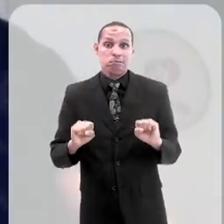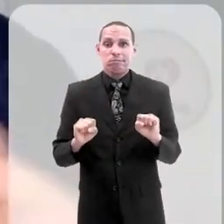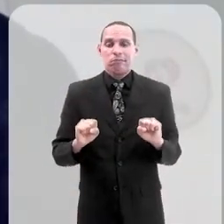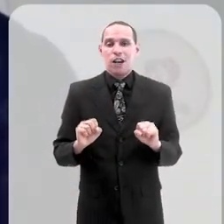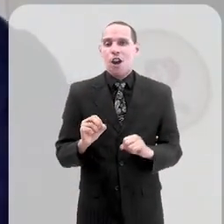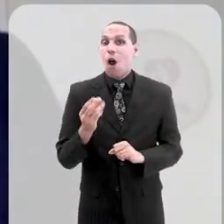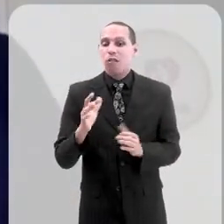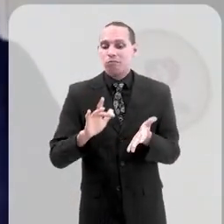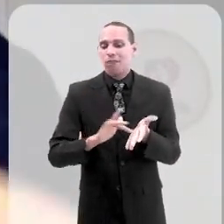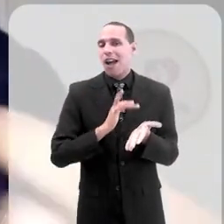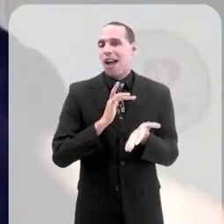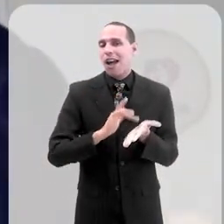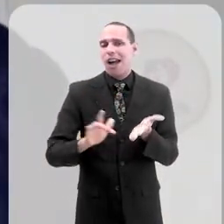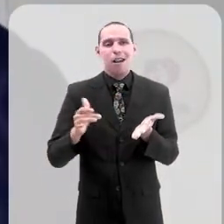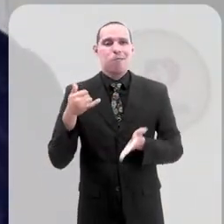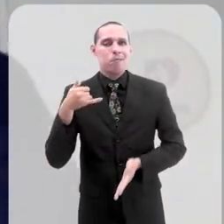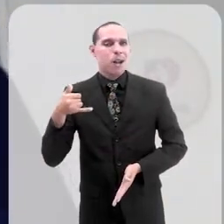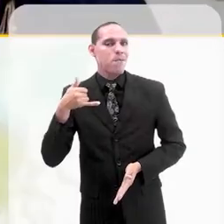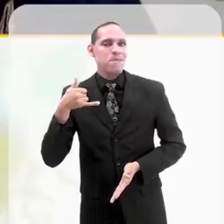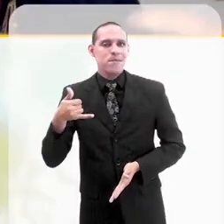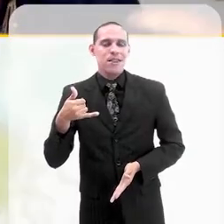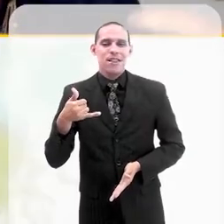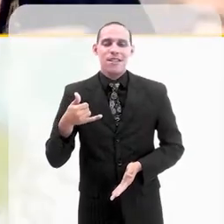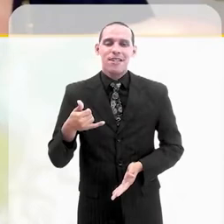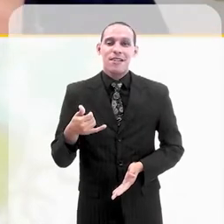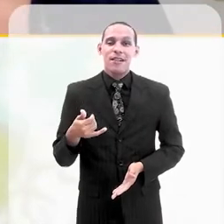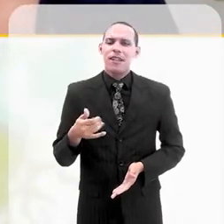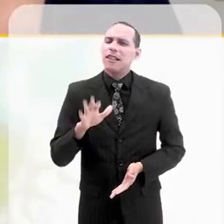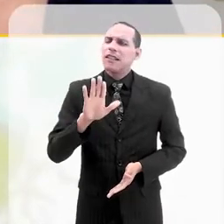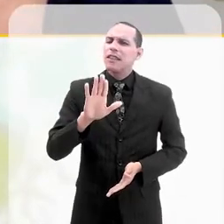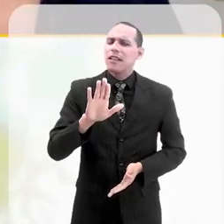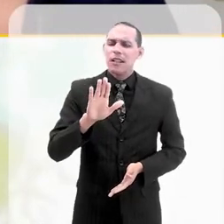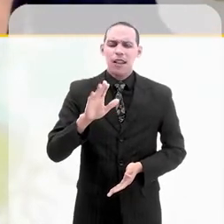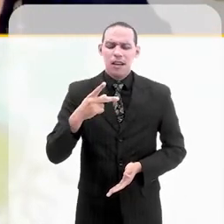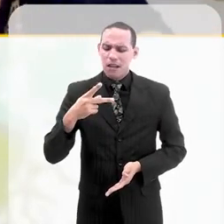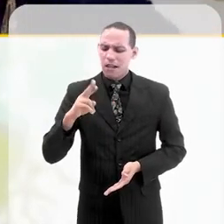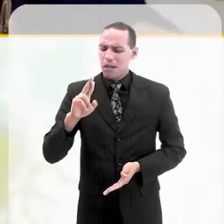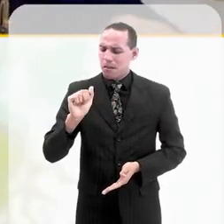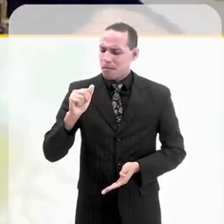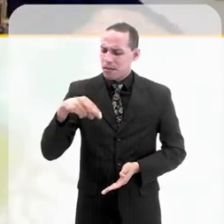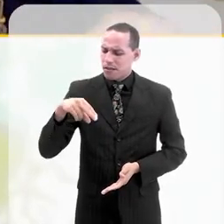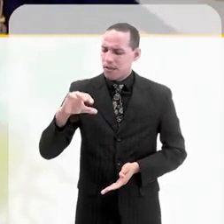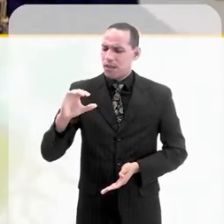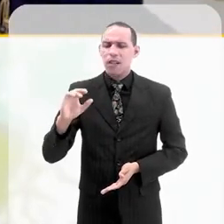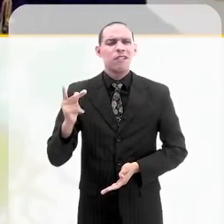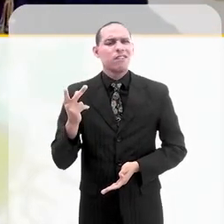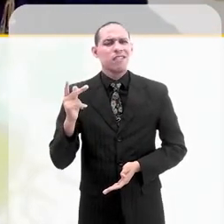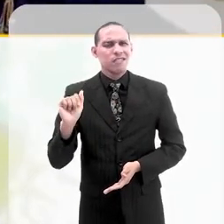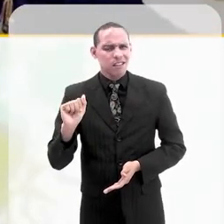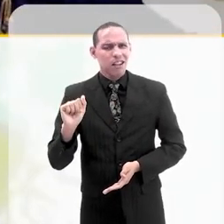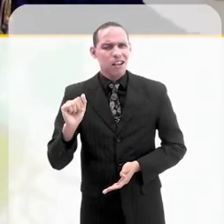podem ser tablets, podem ser celulares, podem ser Essas pranchas de bocas voadoras. comunicação,